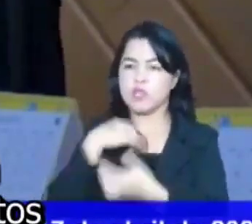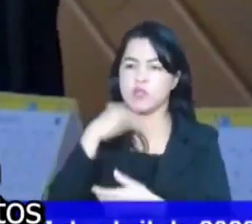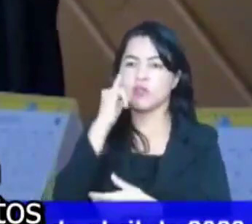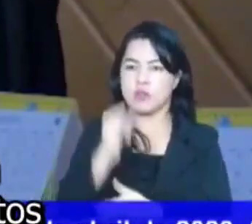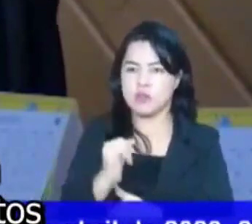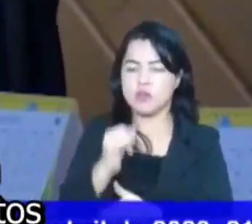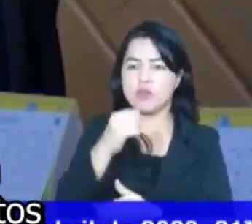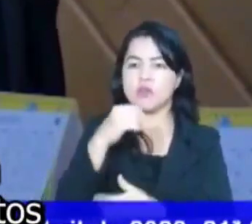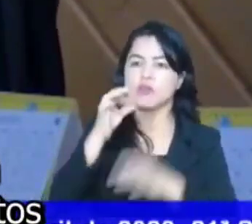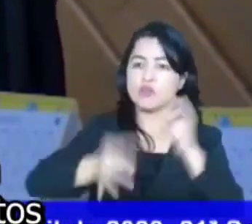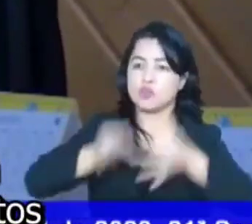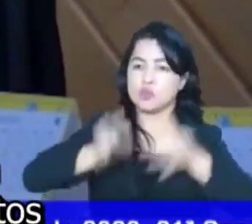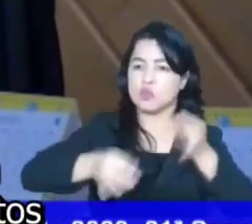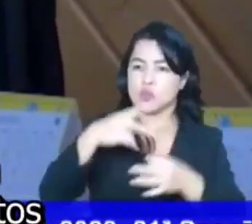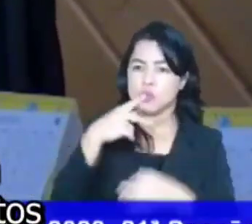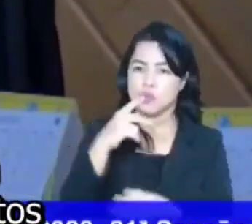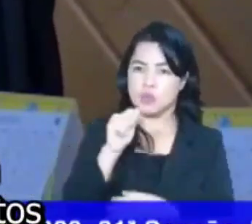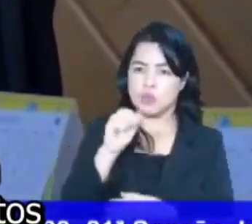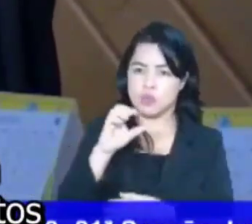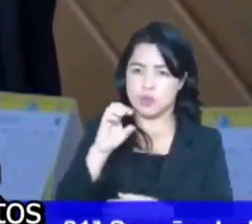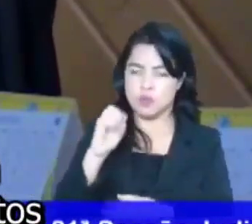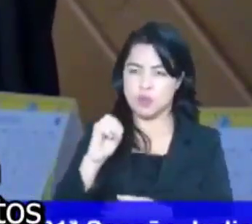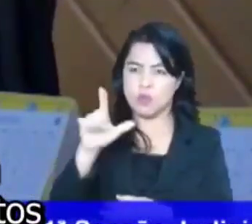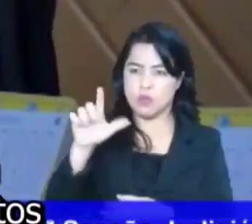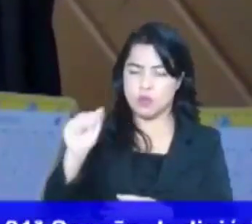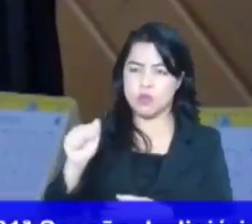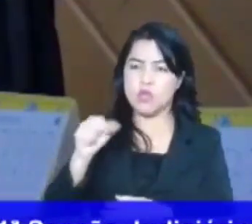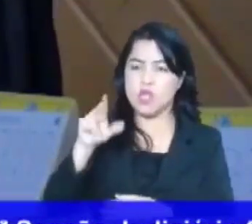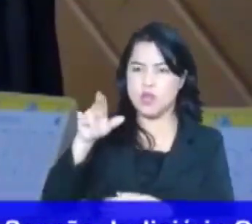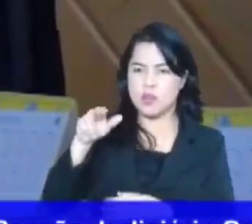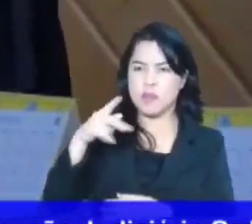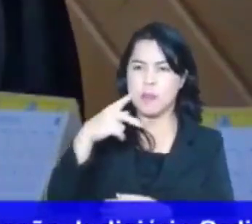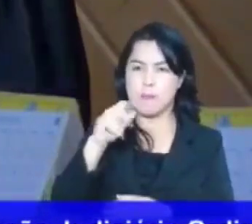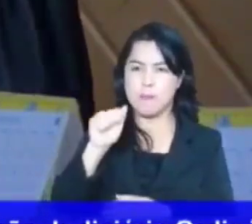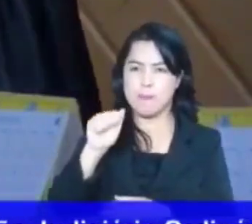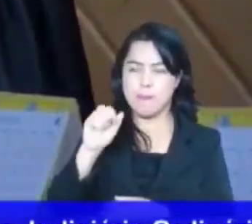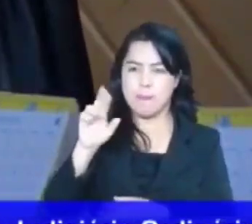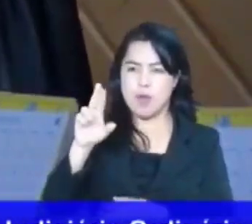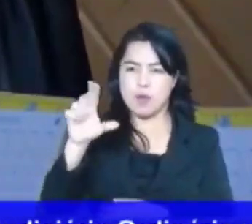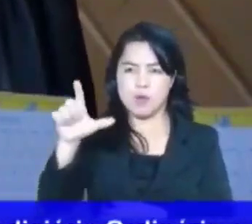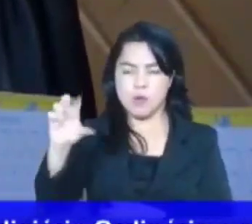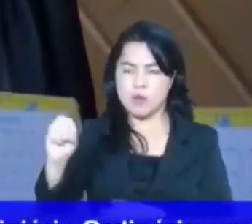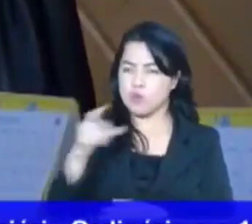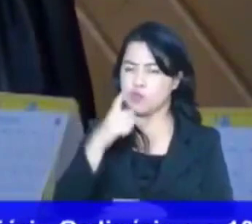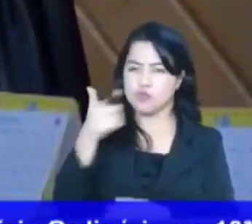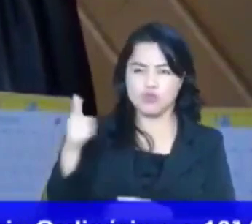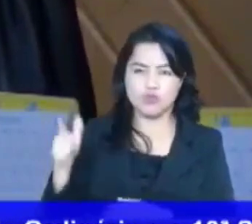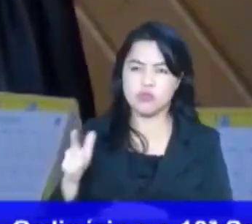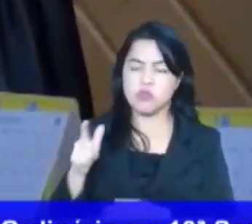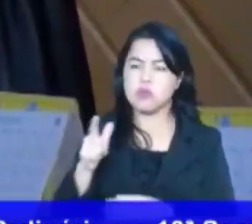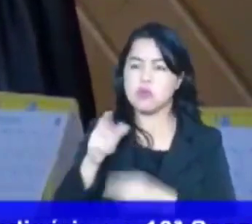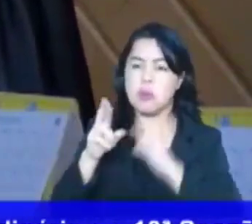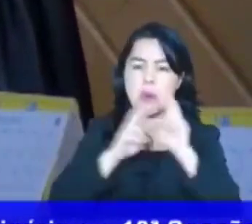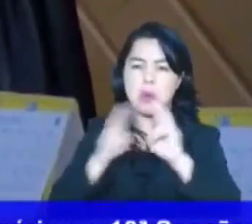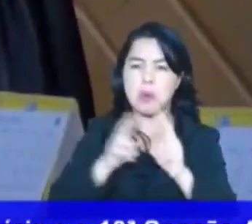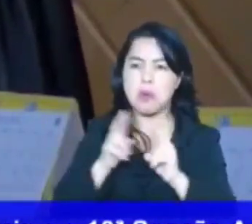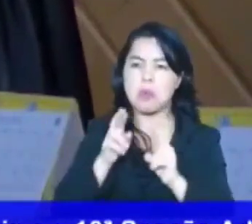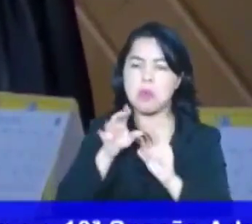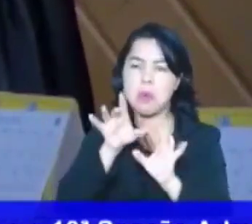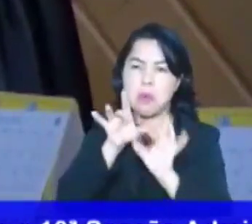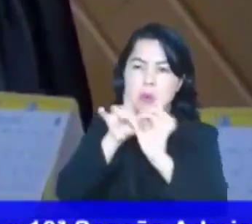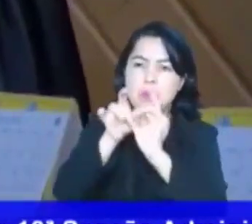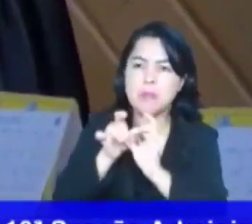juíza Paola Santos ser irmã de Paulo Júnior Oliveira Santos não apresenta qualquer relação, nexo, causa,